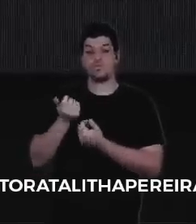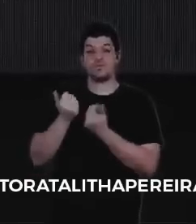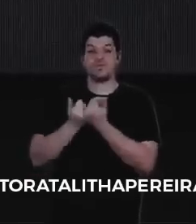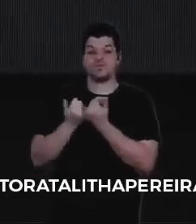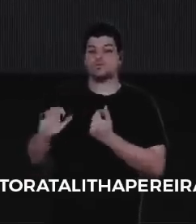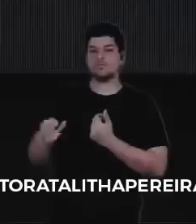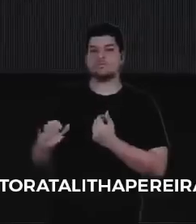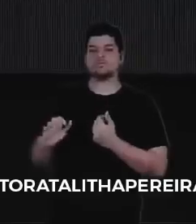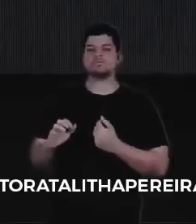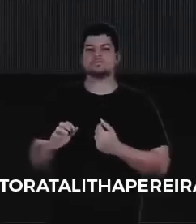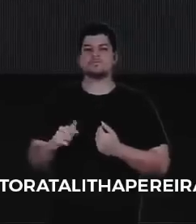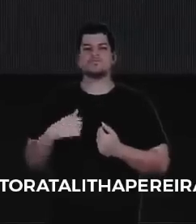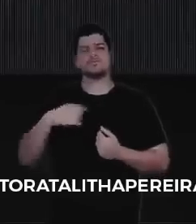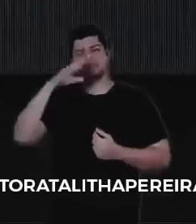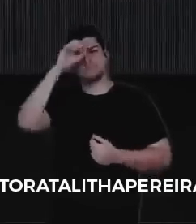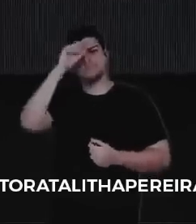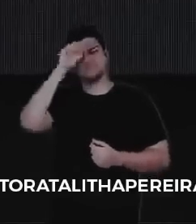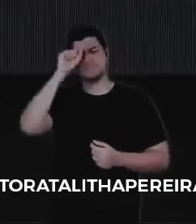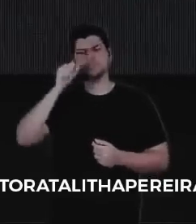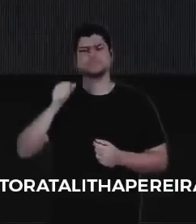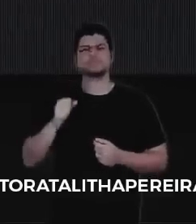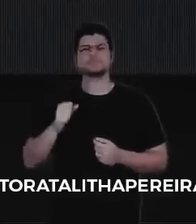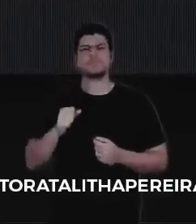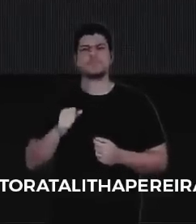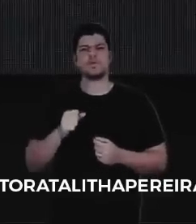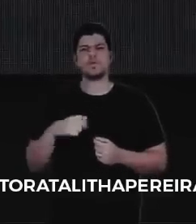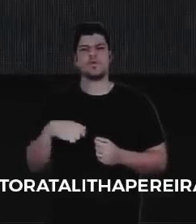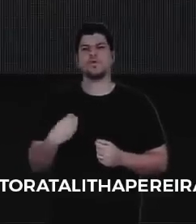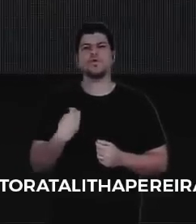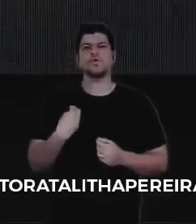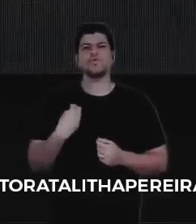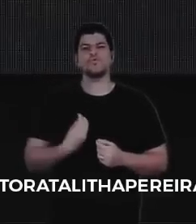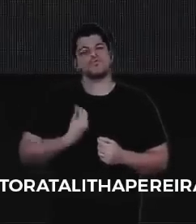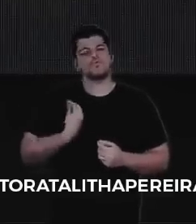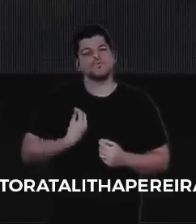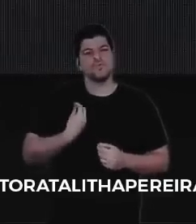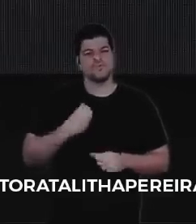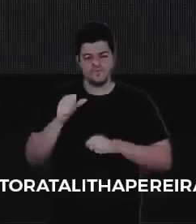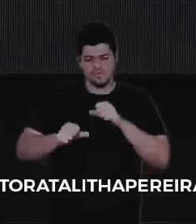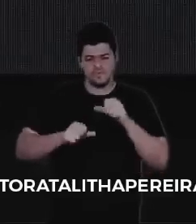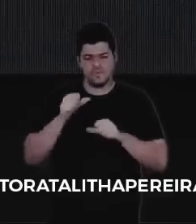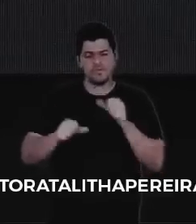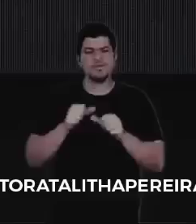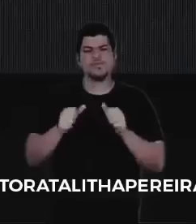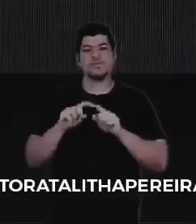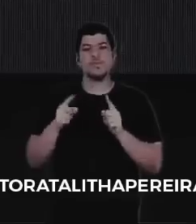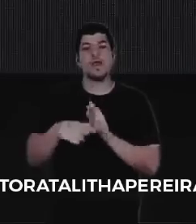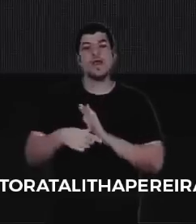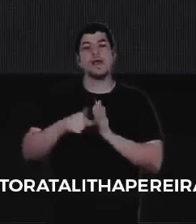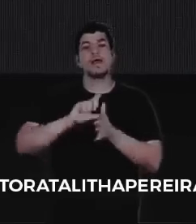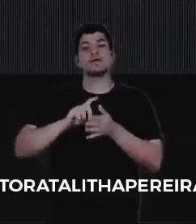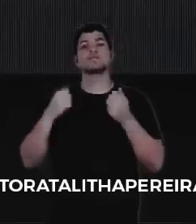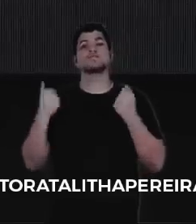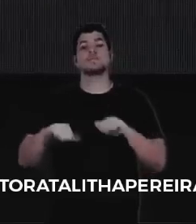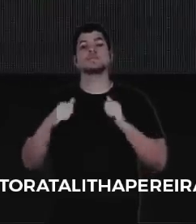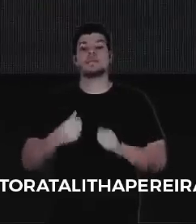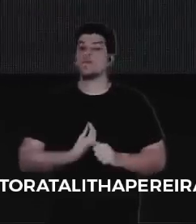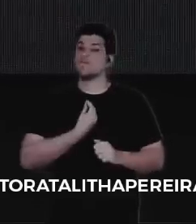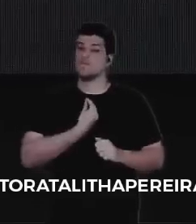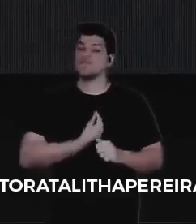tem como você viver uma vida de renovação sem você viver antes uma vida de